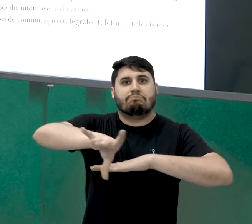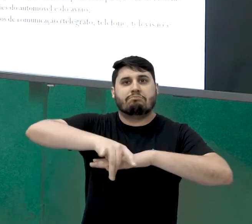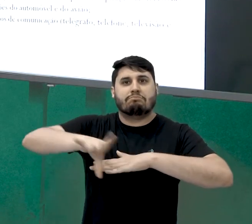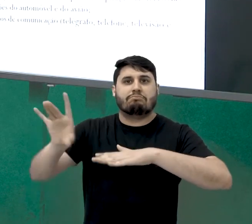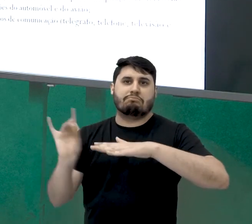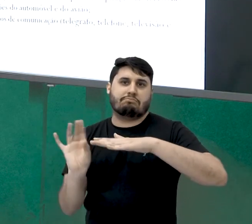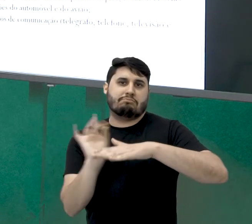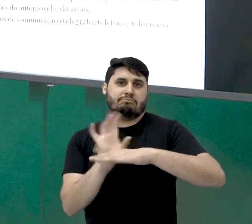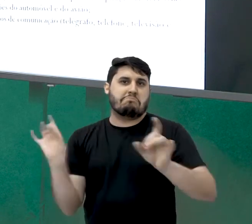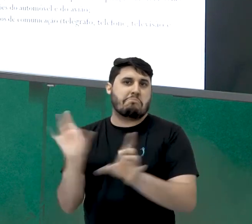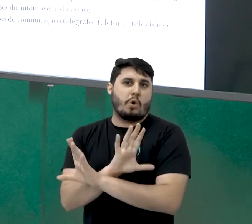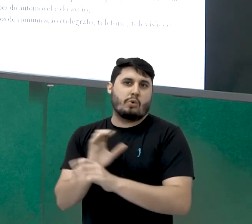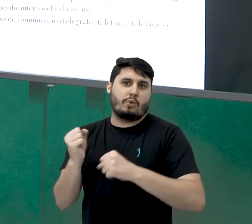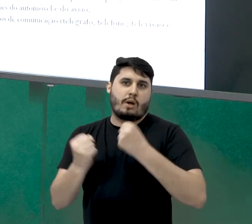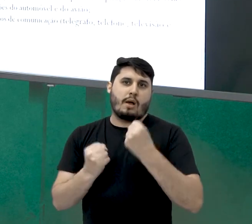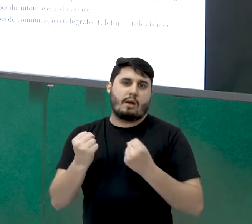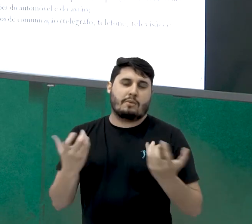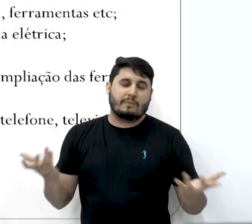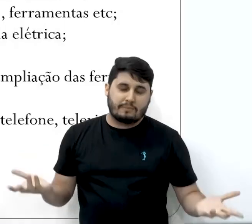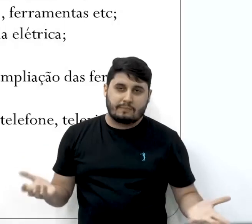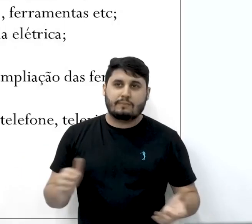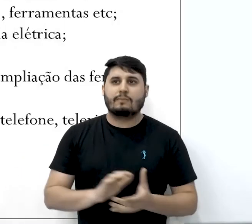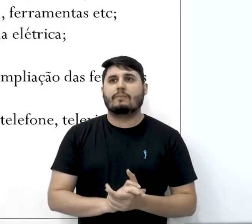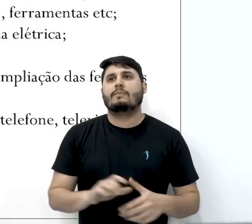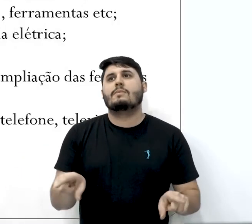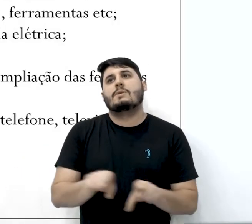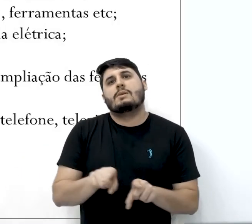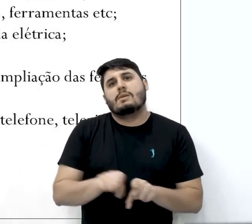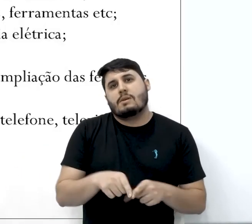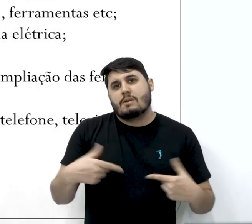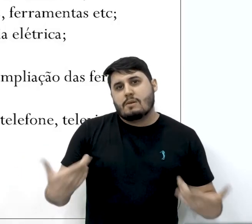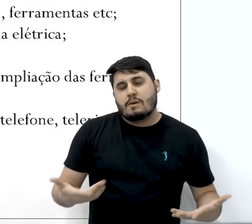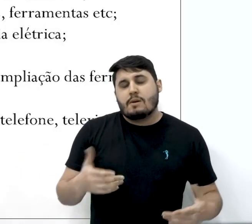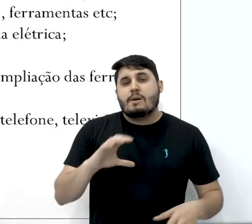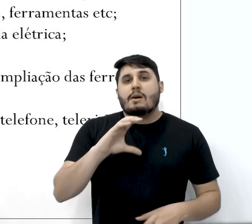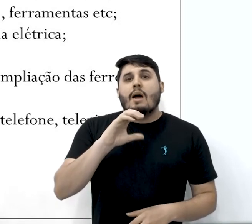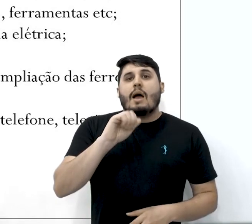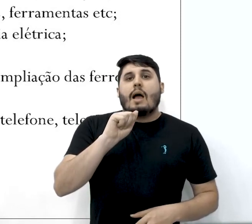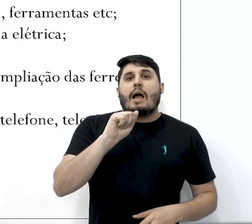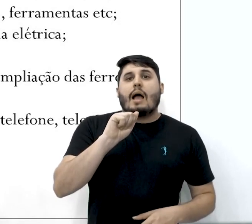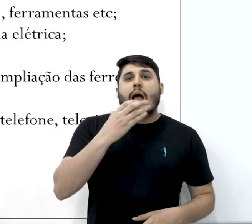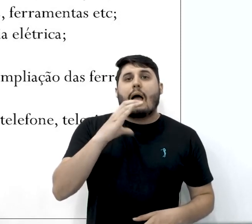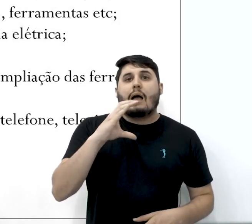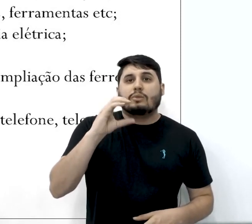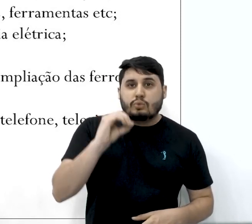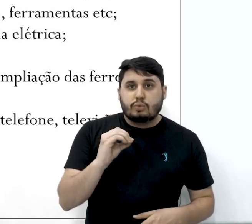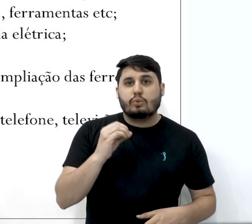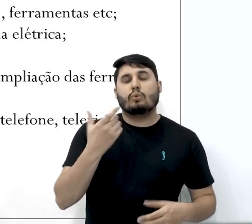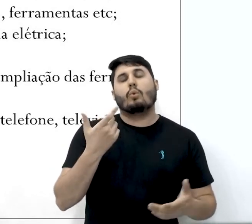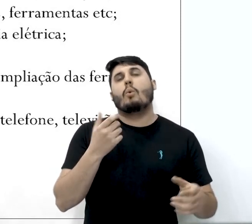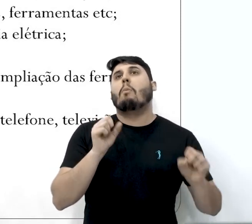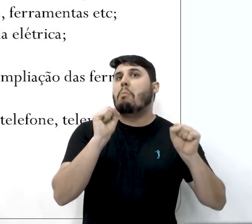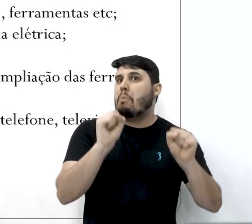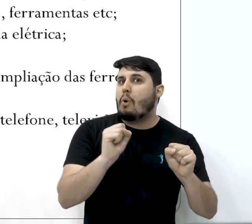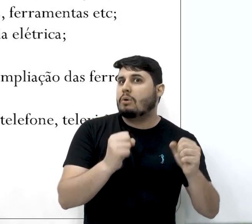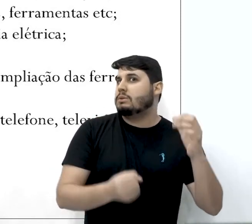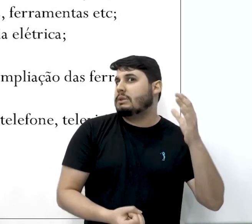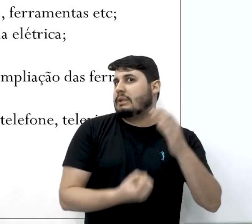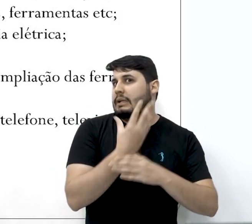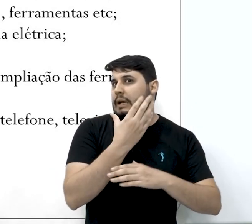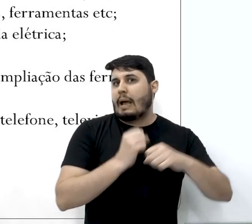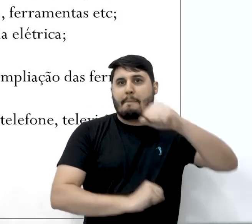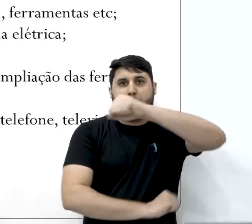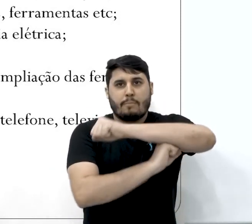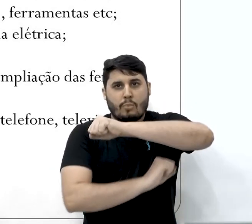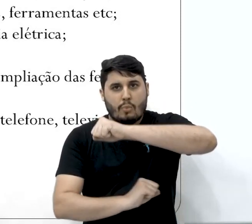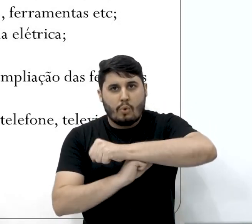industrial, novos processos de fabricação do aço, permitiram sua utilização na construção de pontes, máquinas, edifícios,